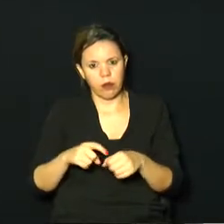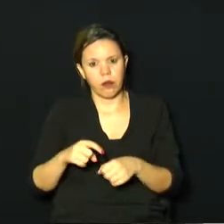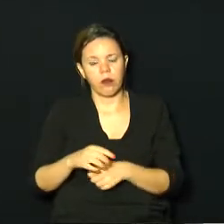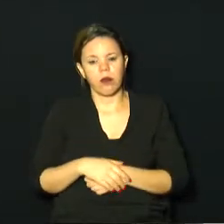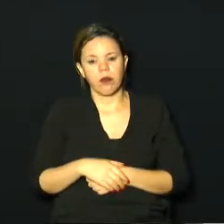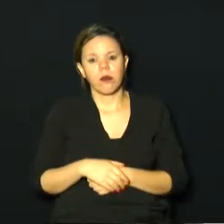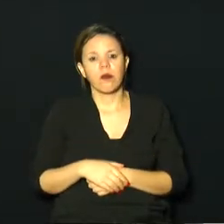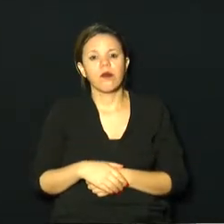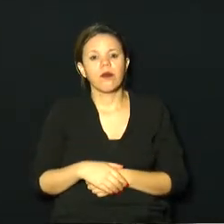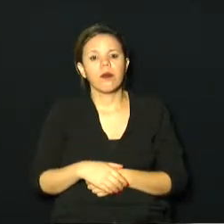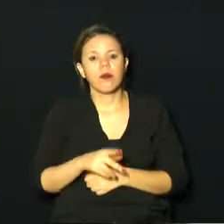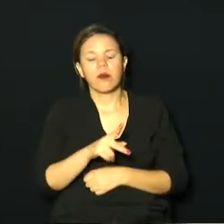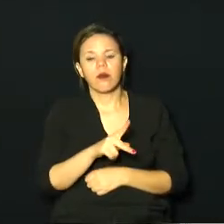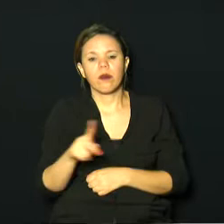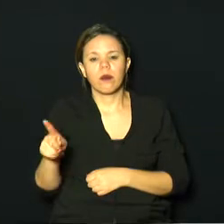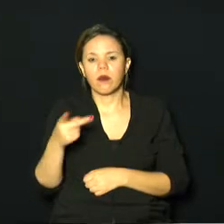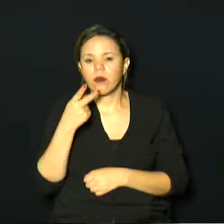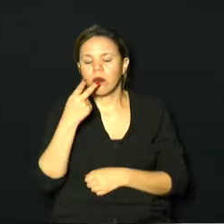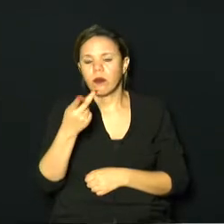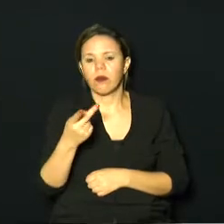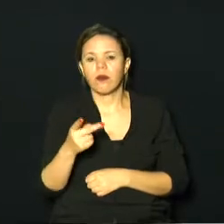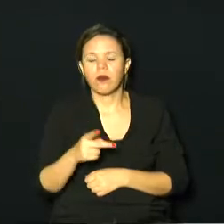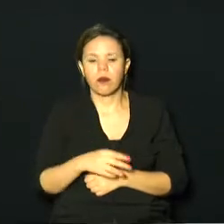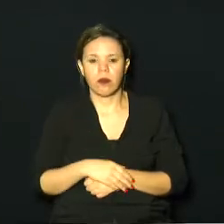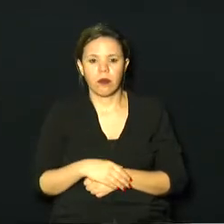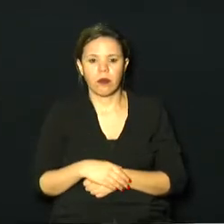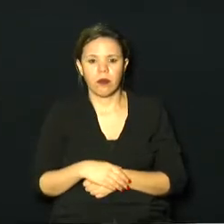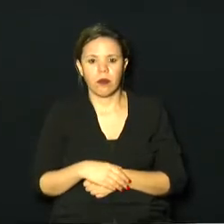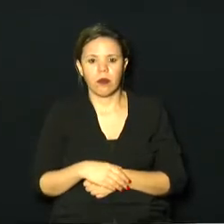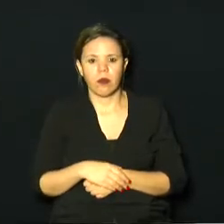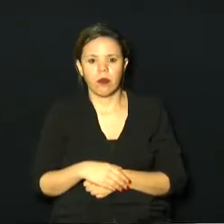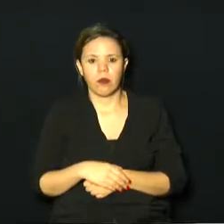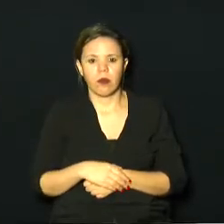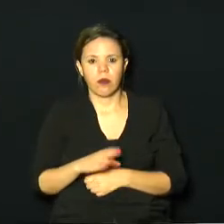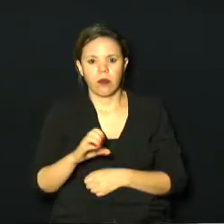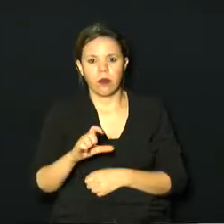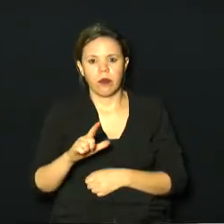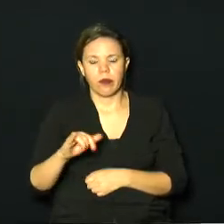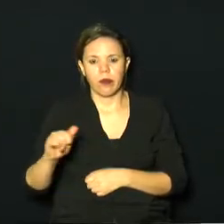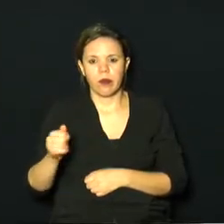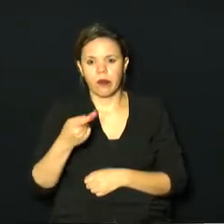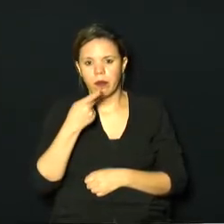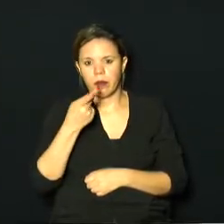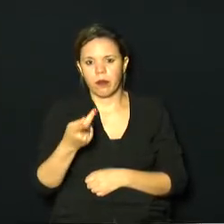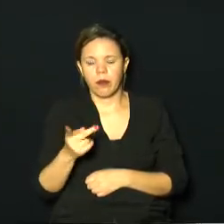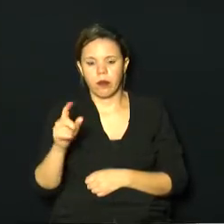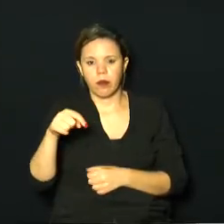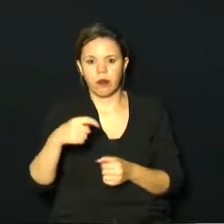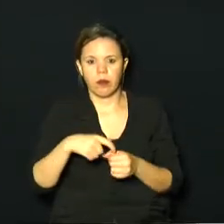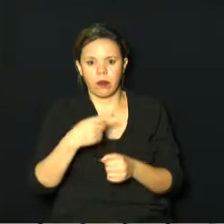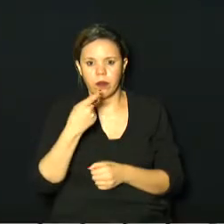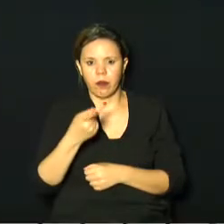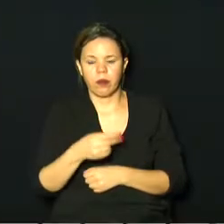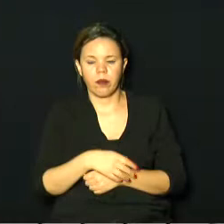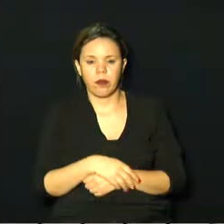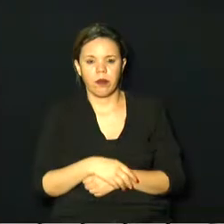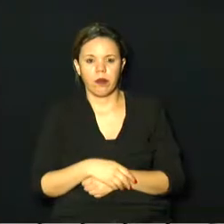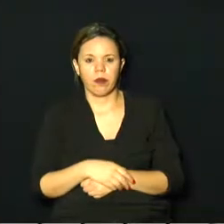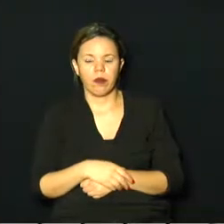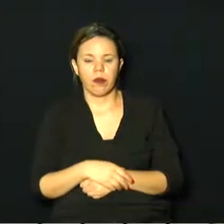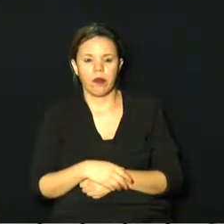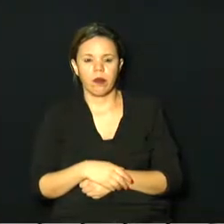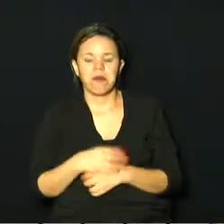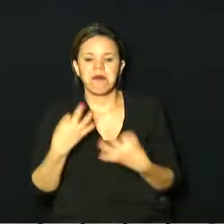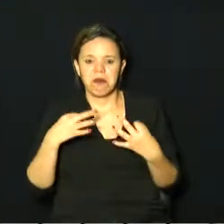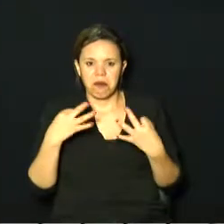para o presidente encaminhar aí para a Célia depois fazer a consideração, depois a gente volta.